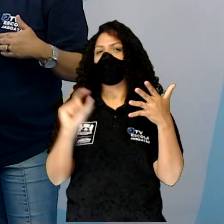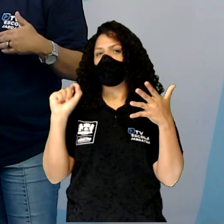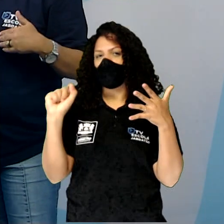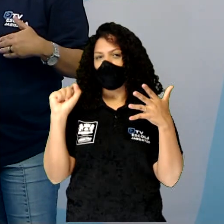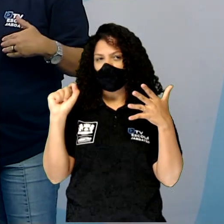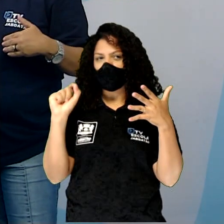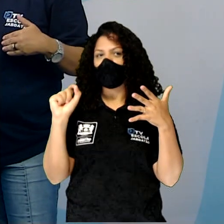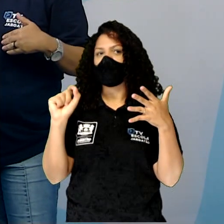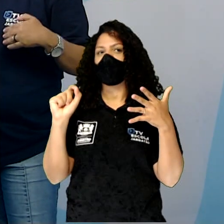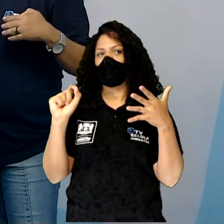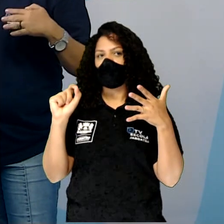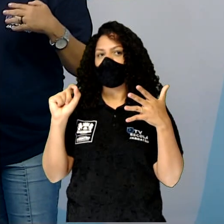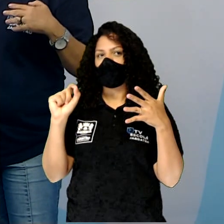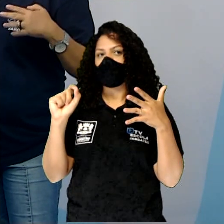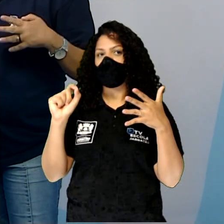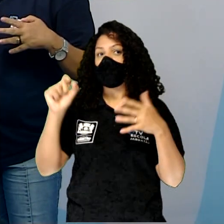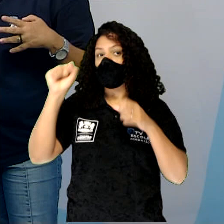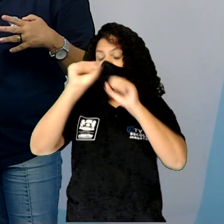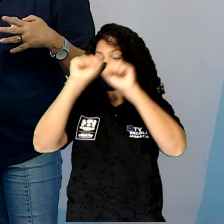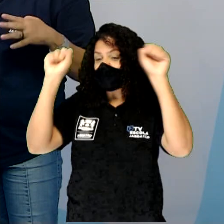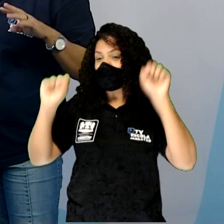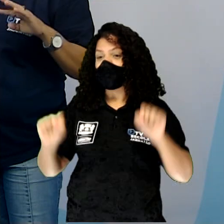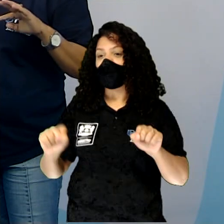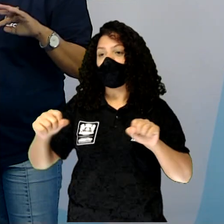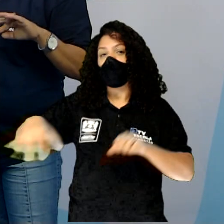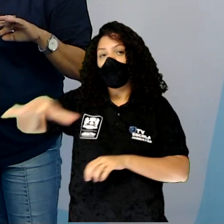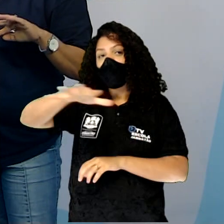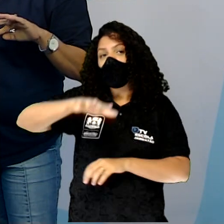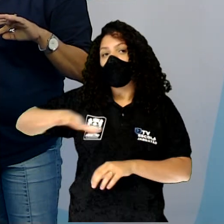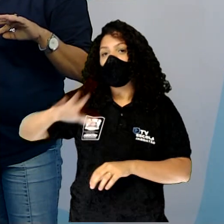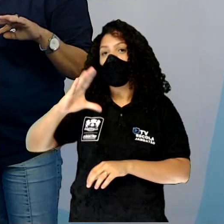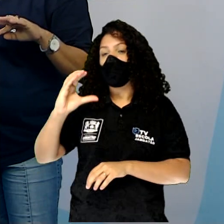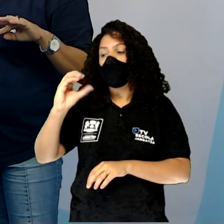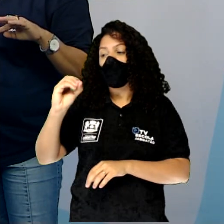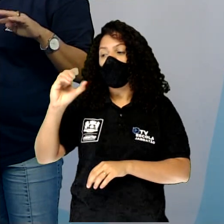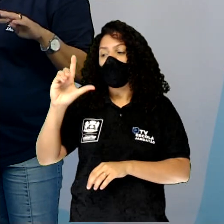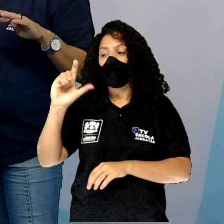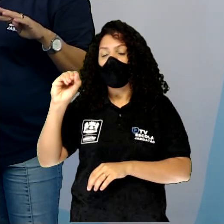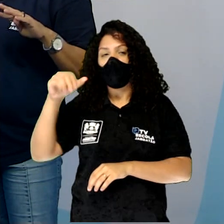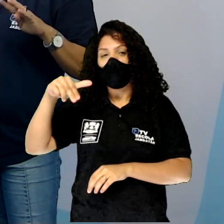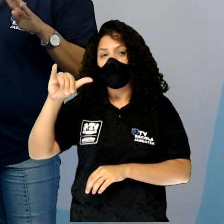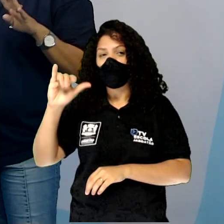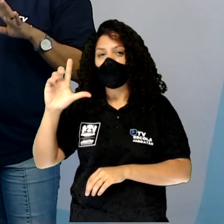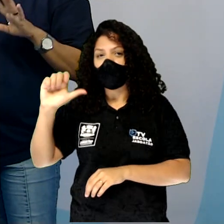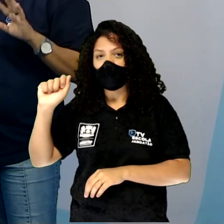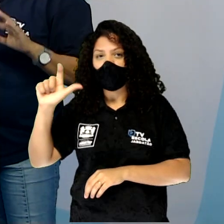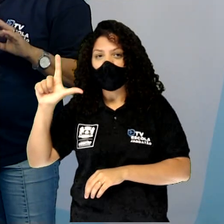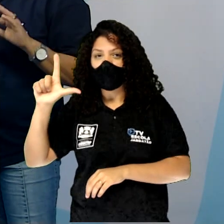do sistema colonial. E a gente percebe aqui que a maioria dessas